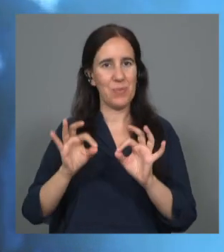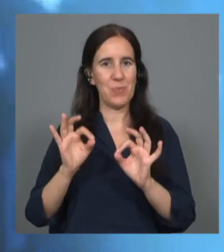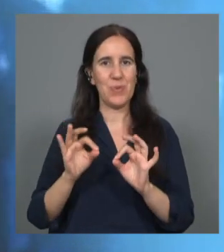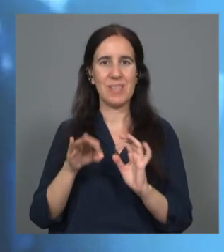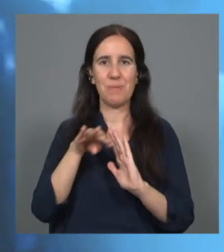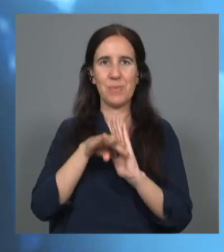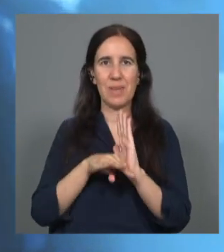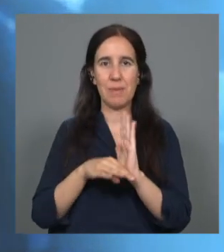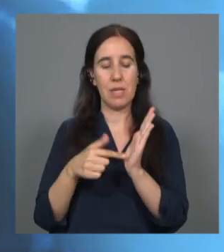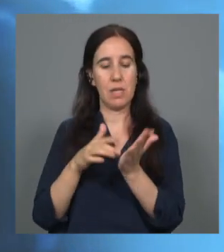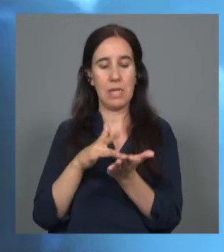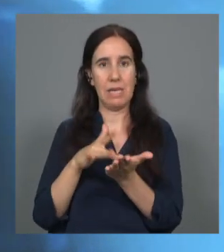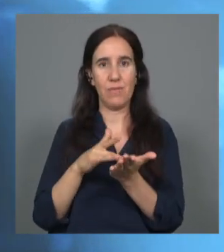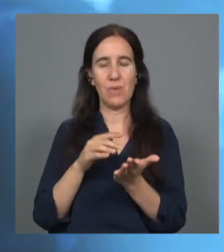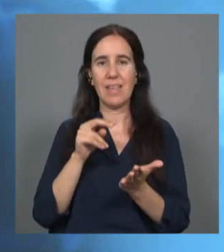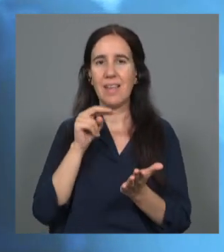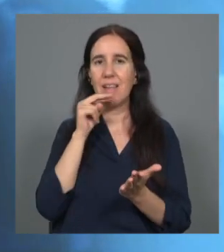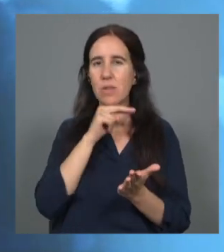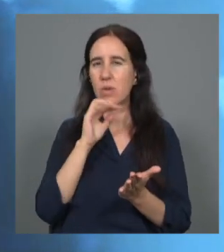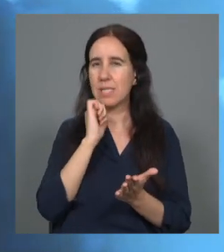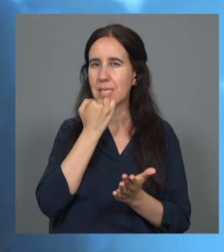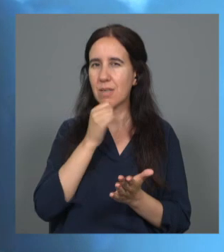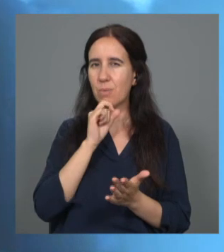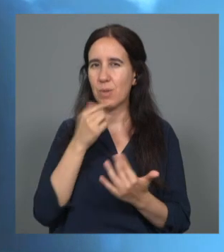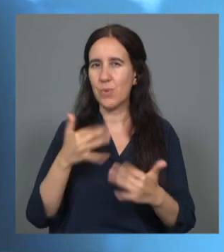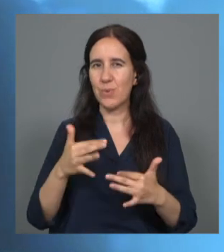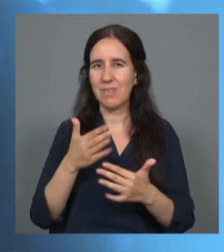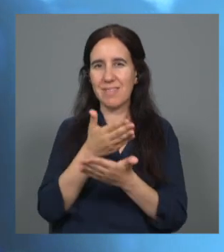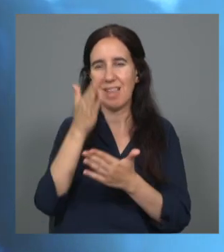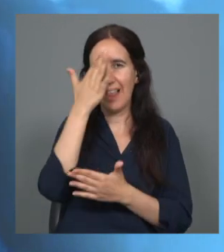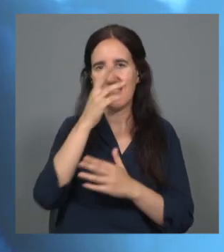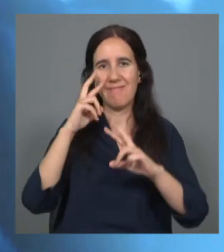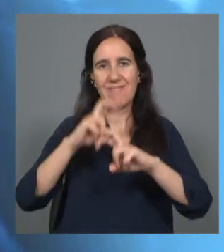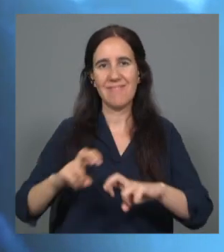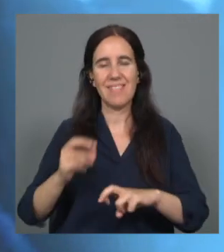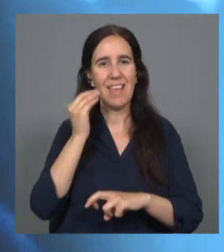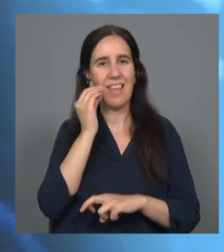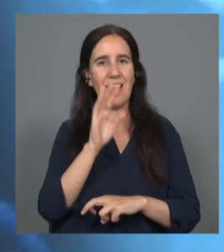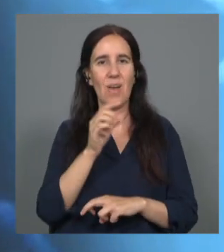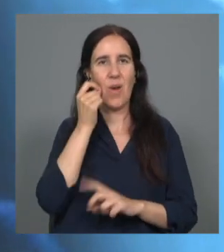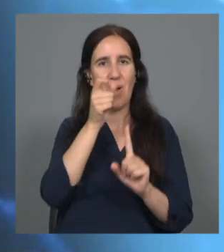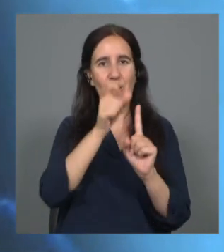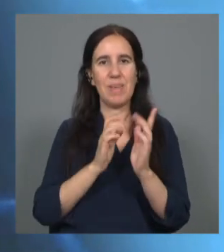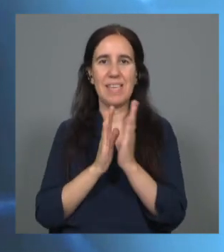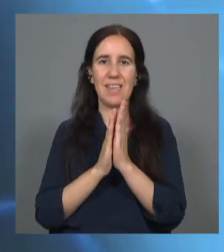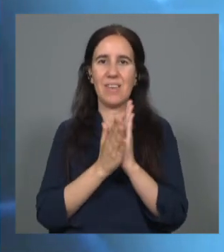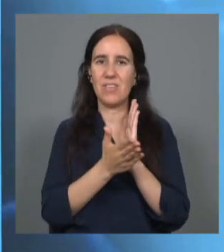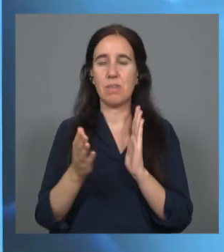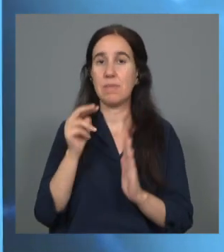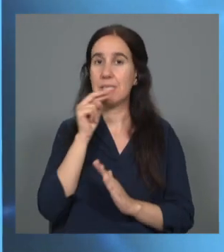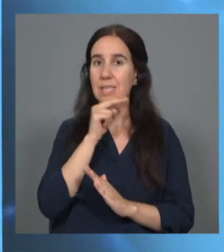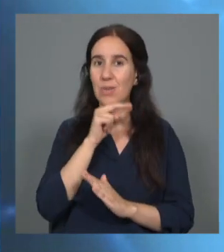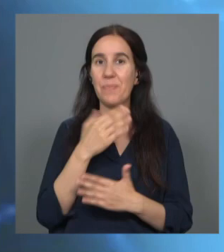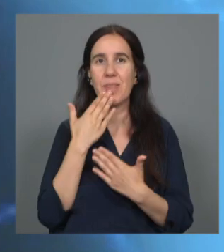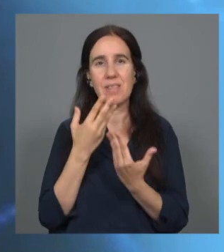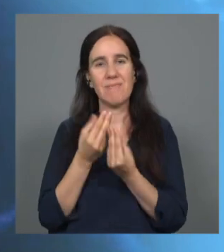programa, este livro, António Secreto, é uma grande oportunidade para descobrir a dimensão deste homem de igreja que é Santo António. Agradeço